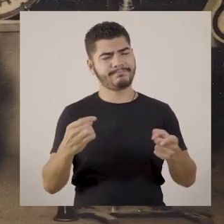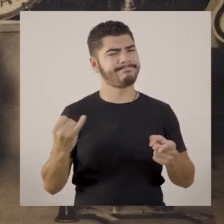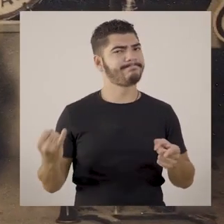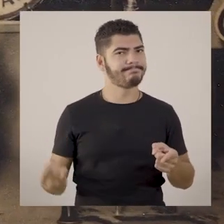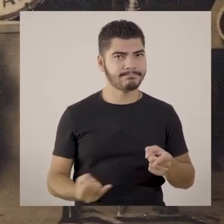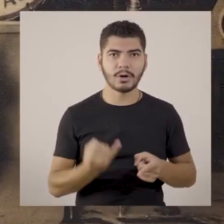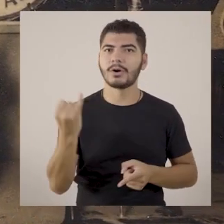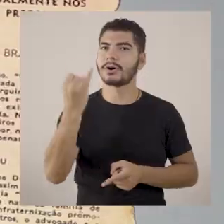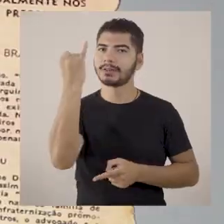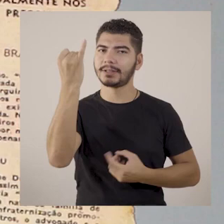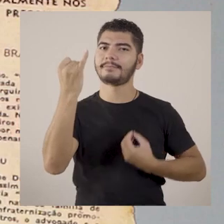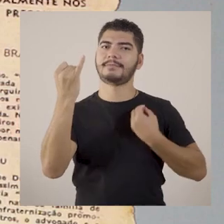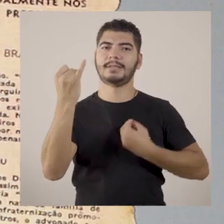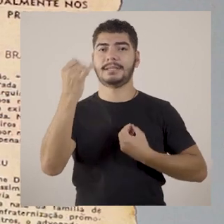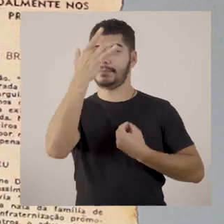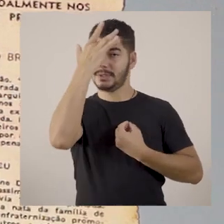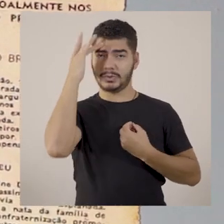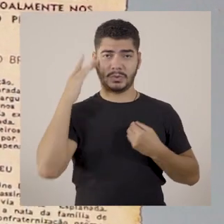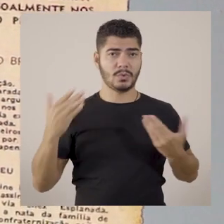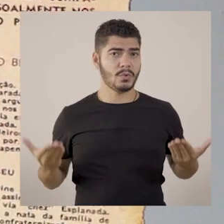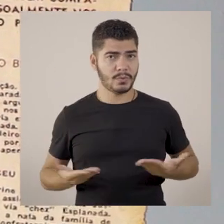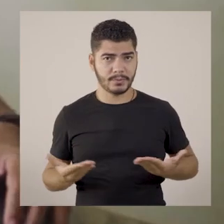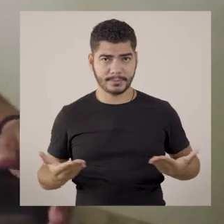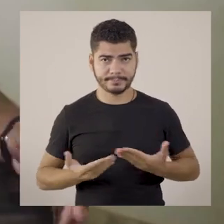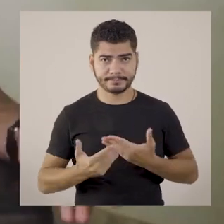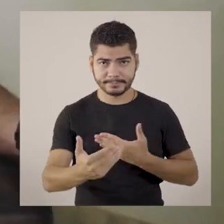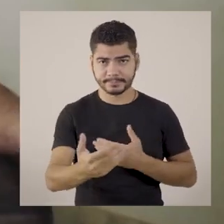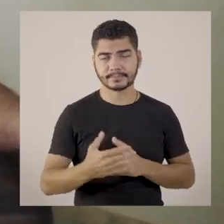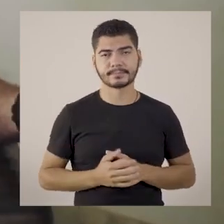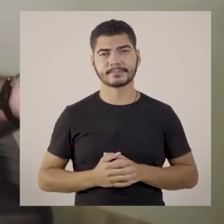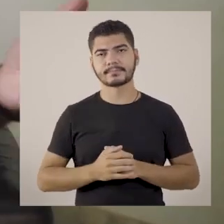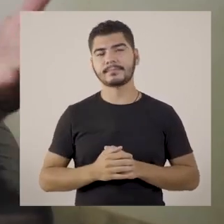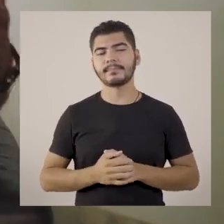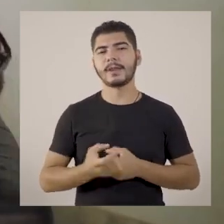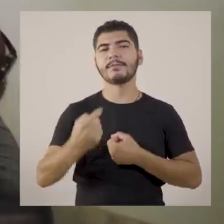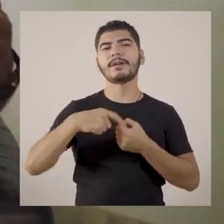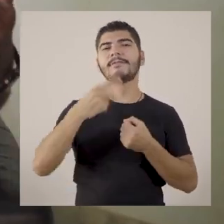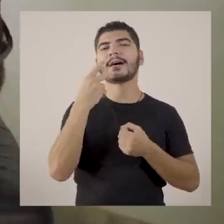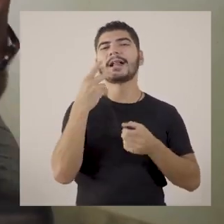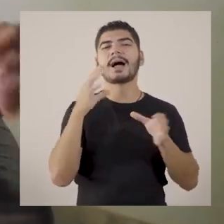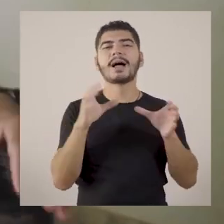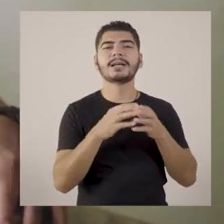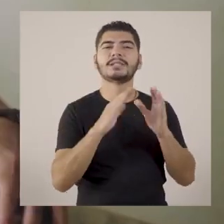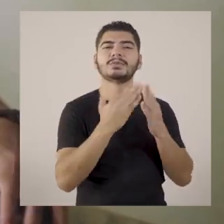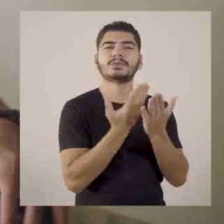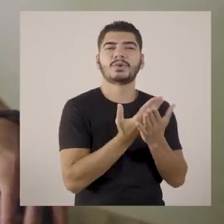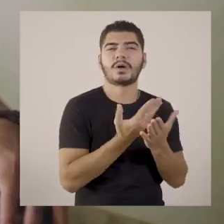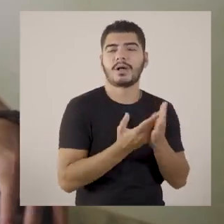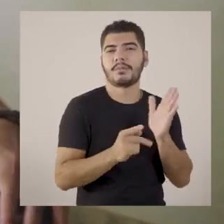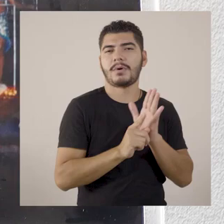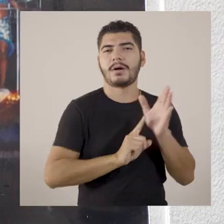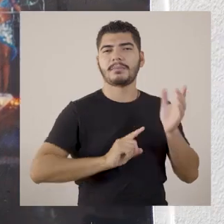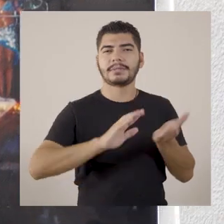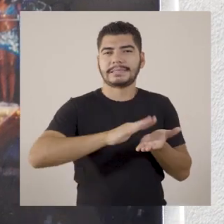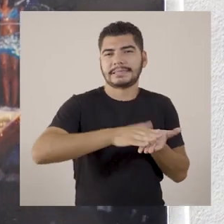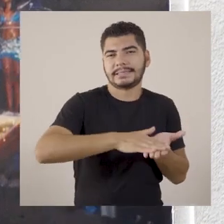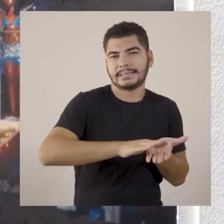é muito importante na vida das pessoas hoje em dia. Voltando a falar das escolas de samba, né, no caso,